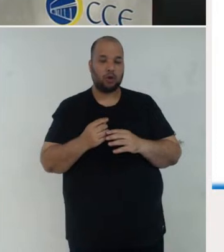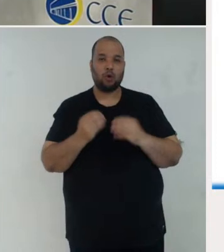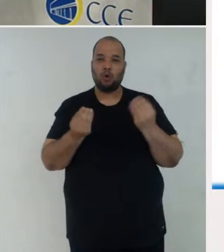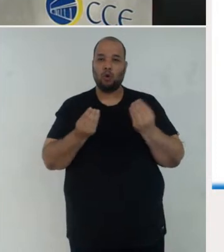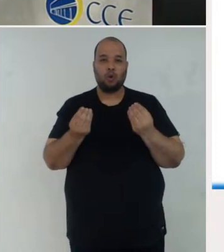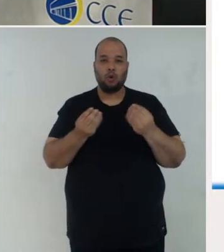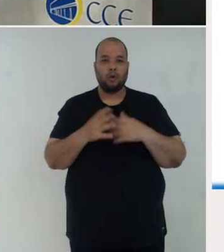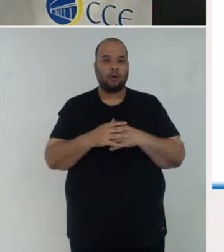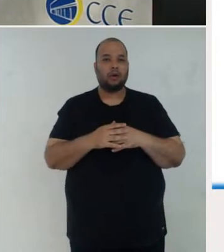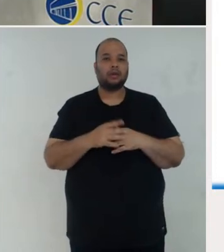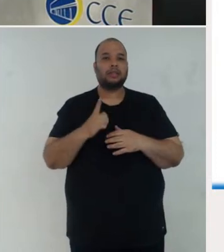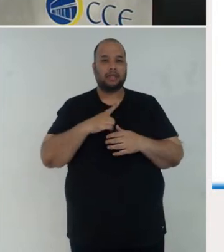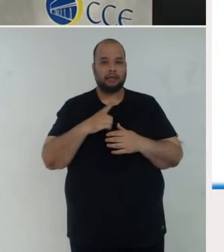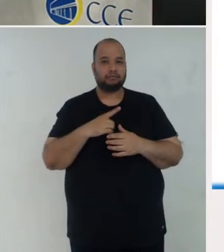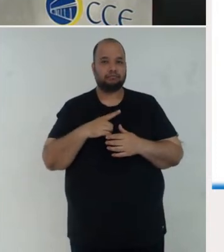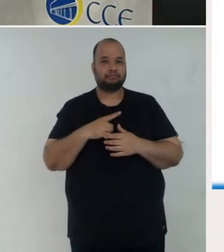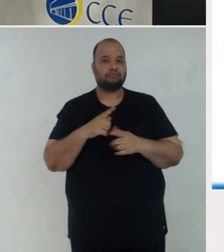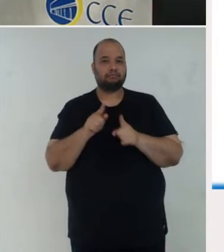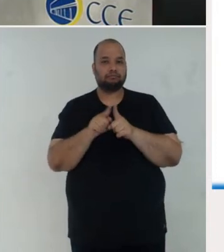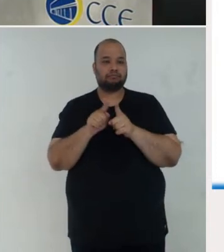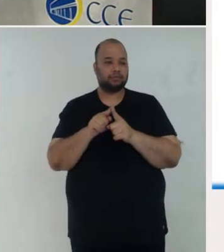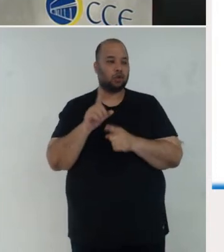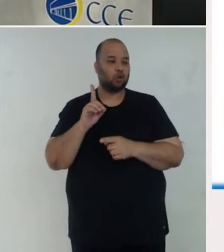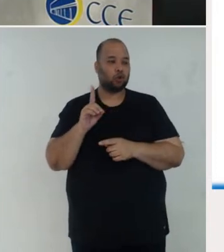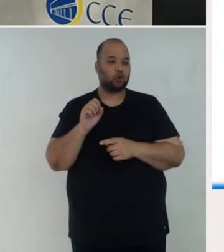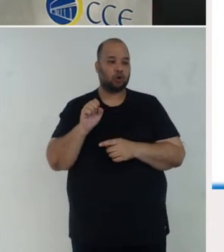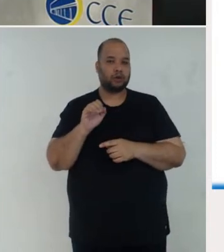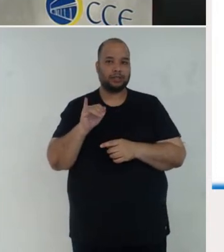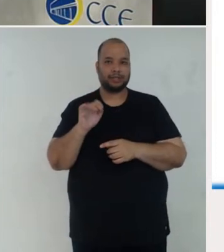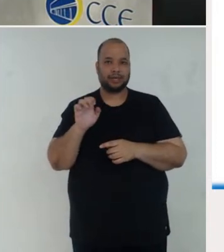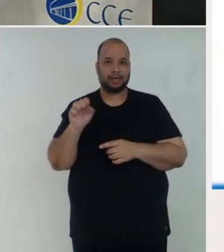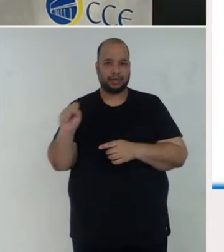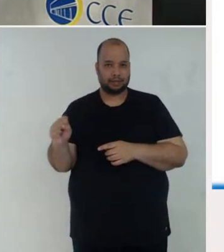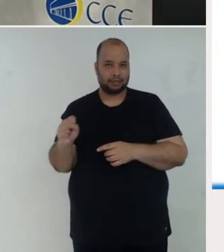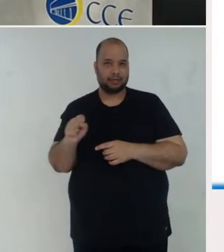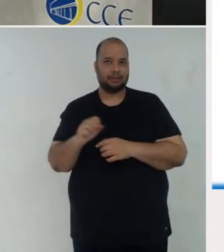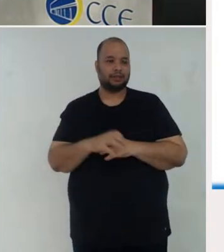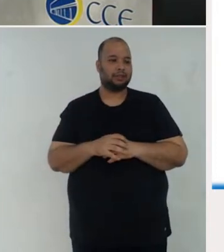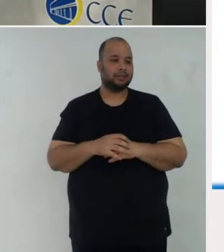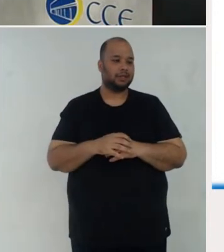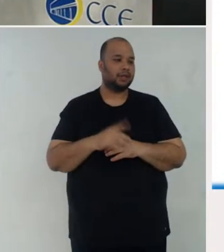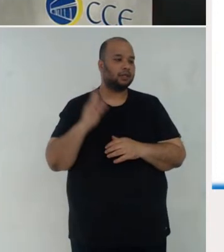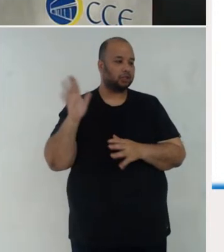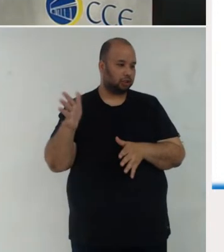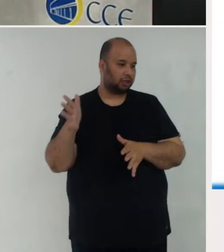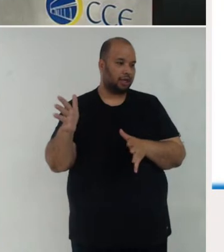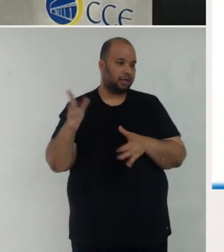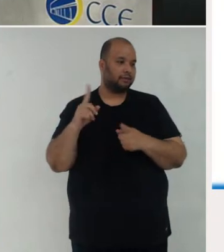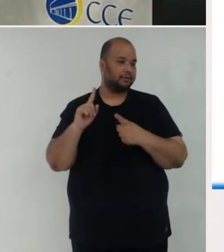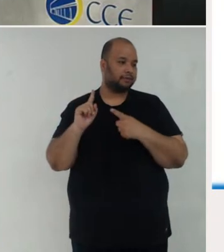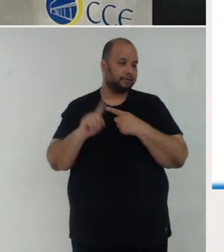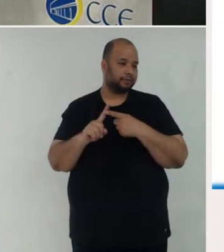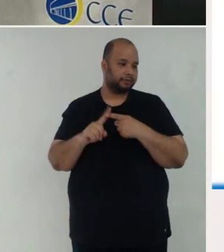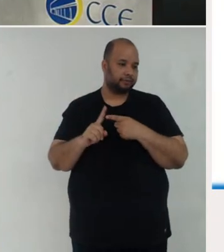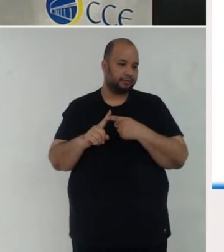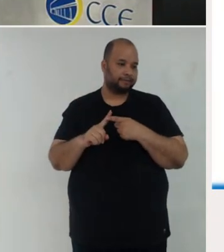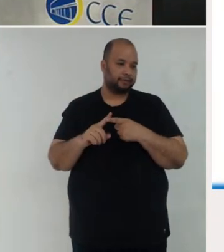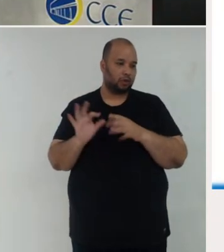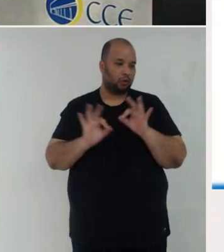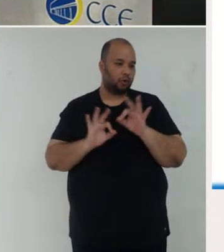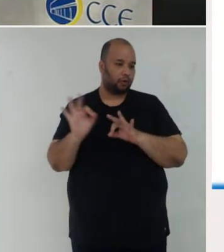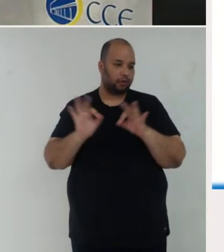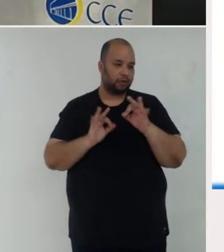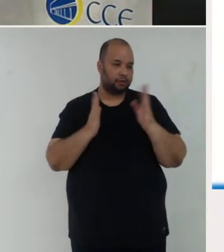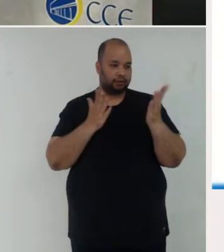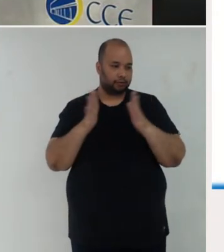eu vou falar de alguns dossiês, aí três dossiês, a professora Andréia já citou o primeiro deles, que são dossiês